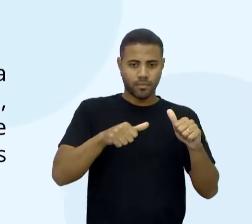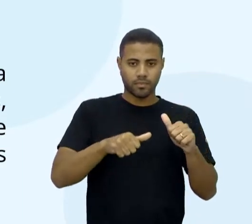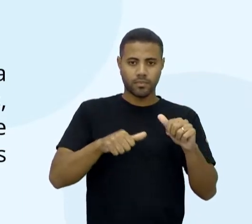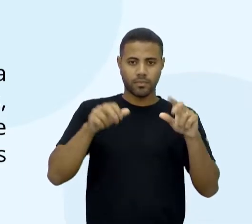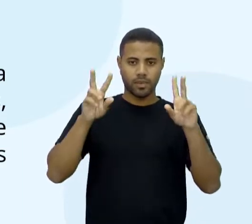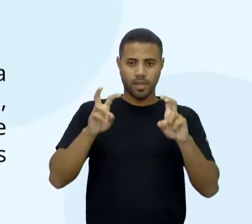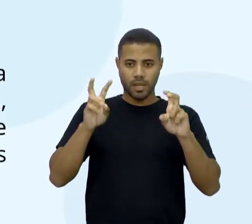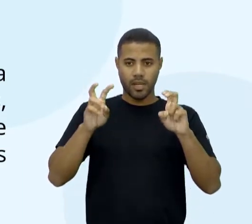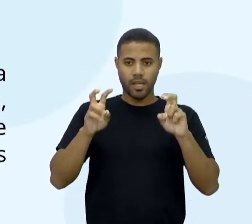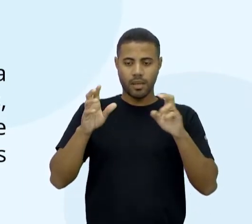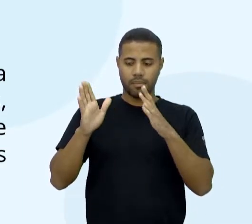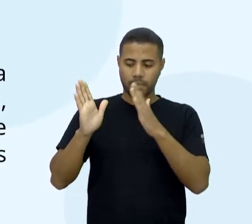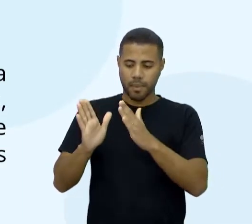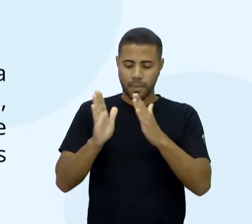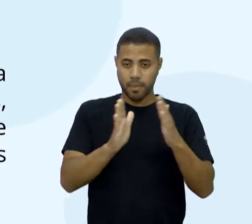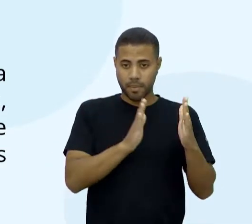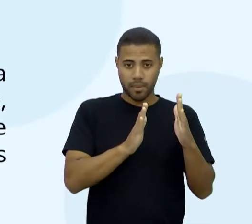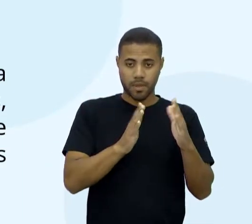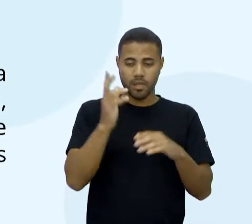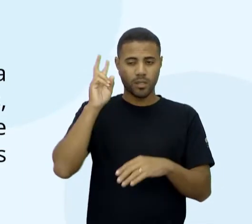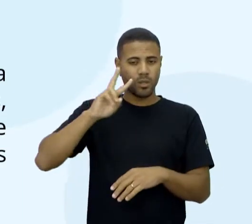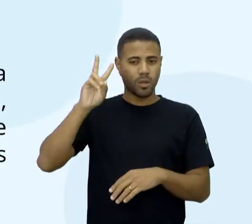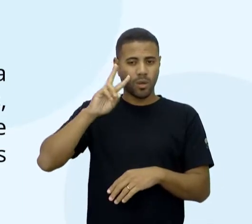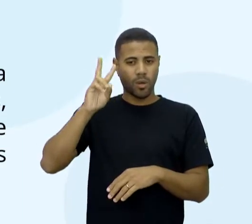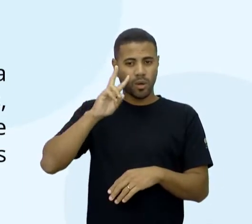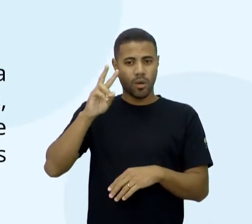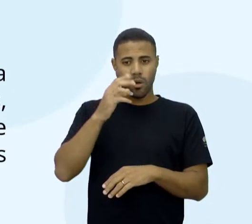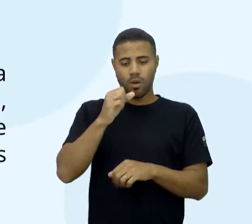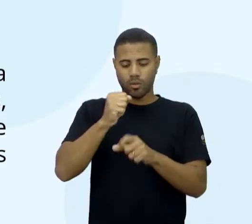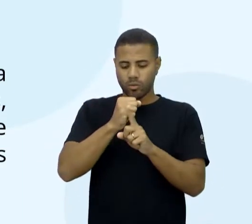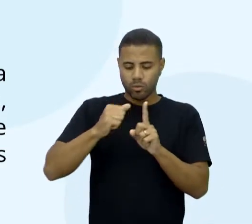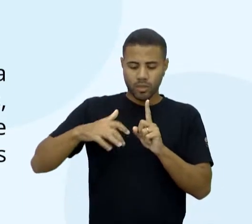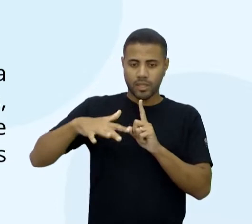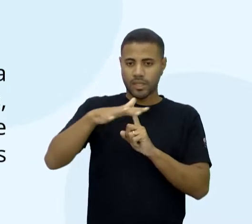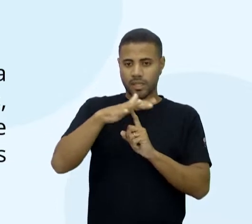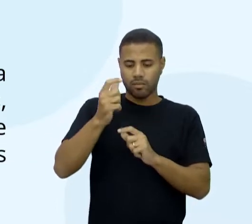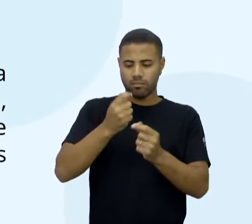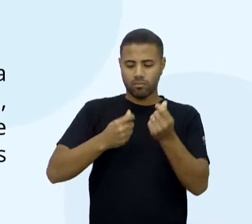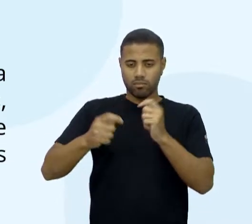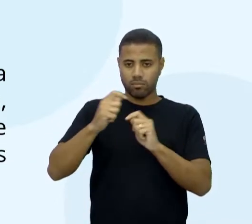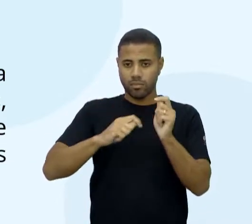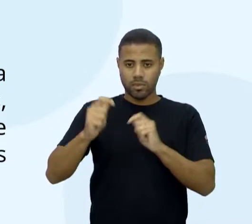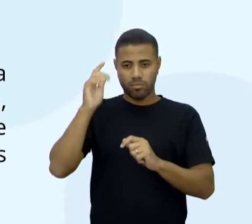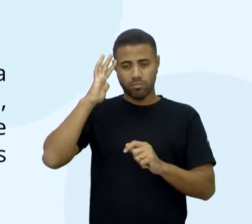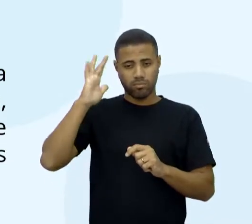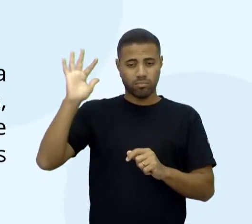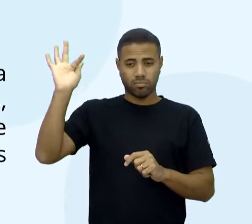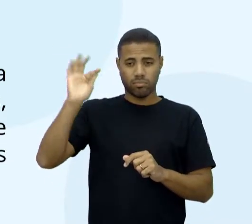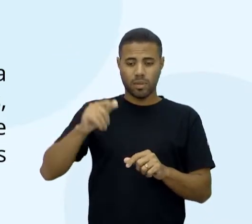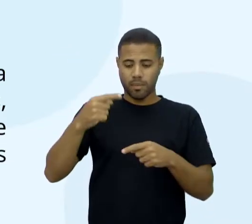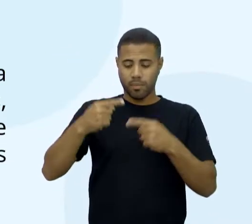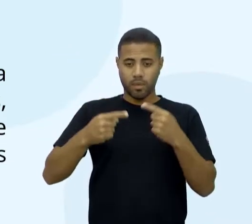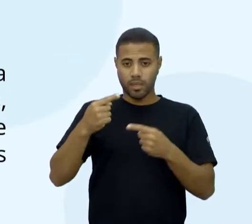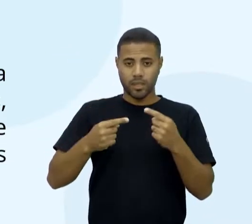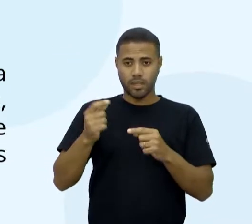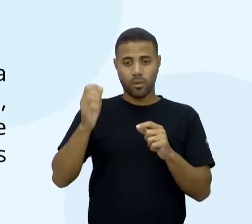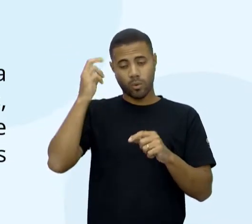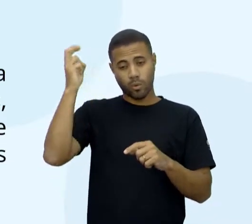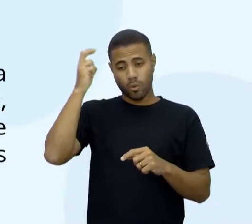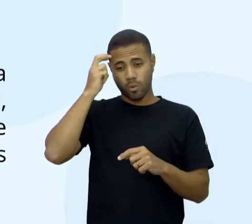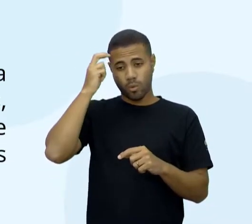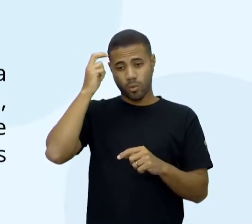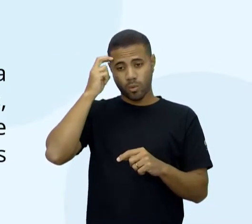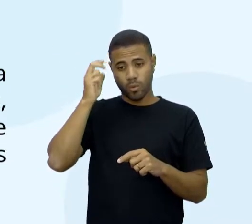temas e processos de natureza histórica, social, econômica, filosófica, política ou cultural